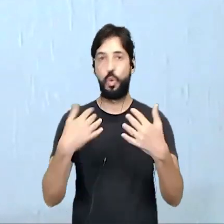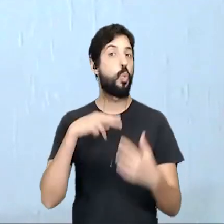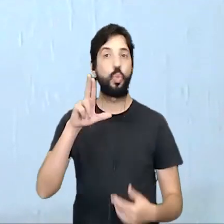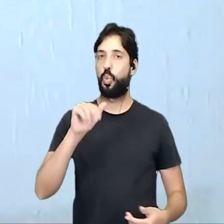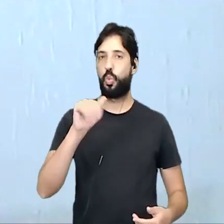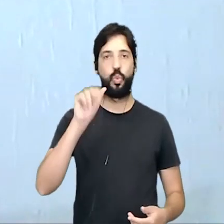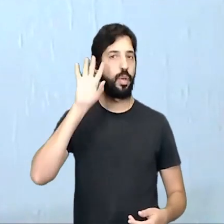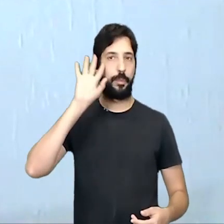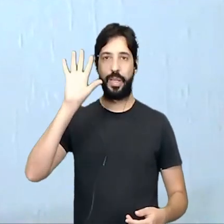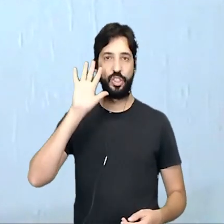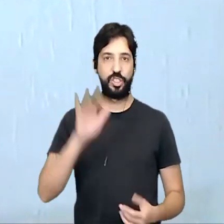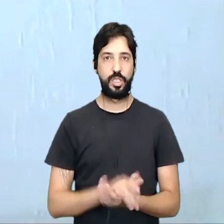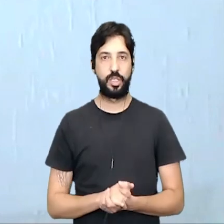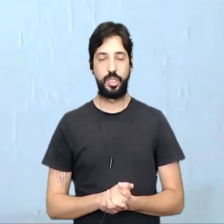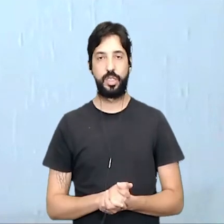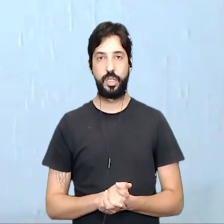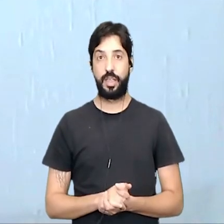Pedro lotado.